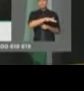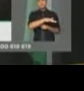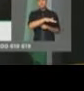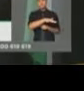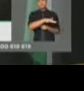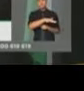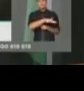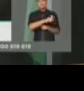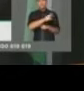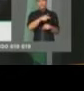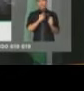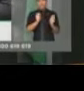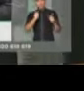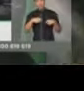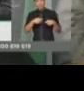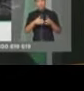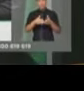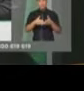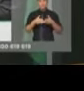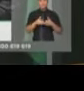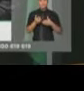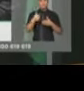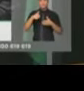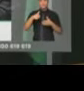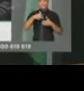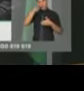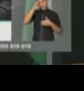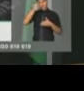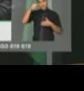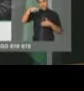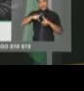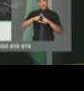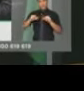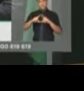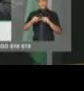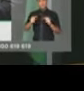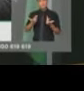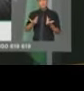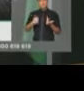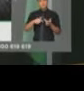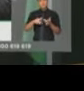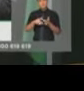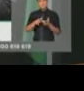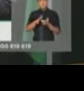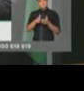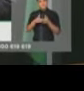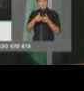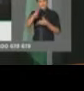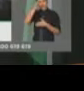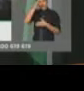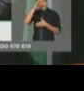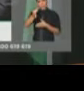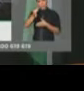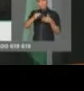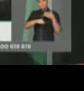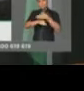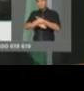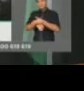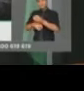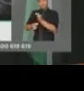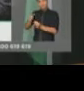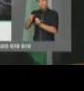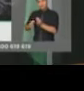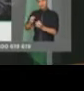que possa buscar o entendimento com este governo, para que ele possa realmente buscar o entendimento no Judiciário, no